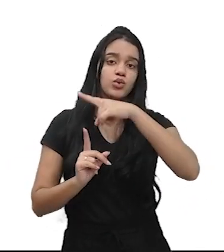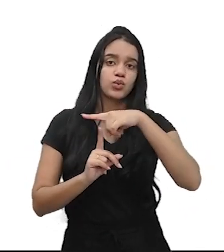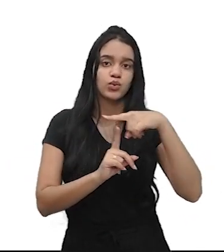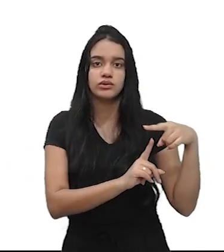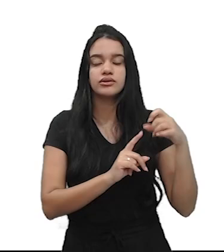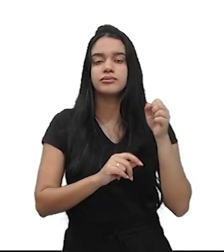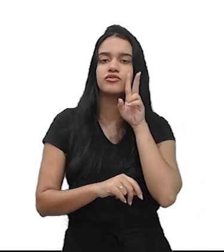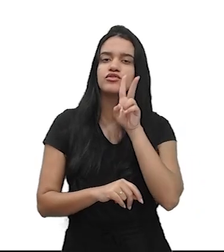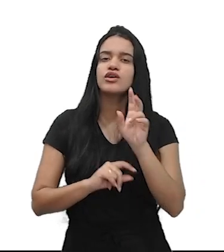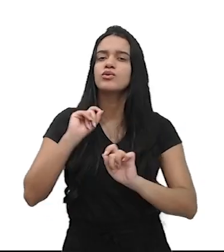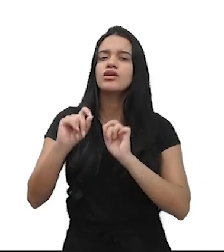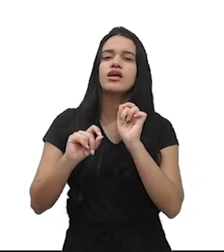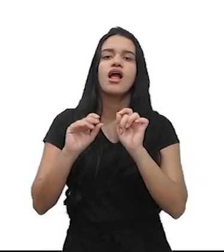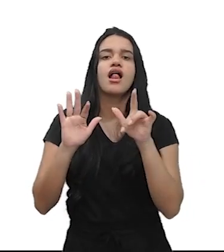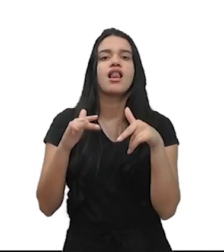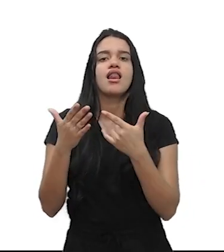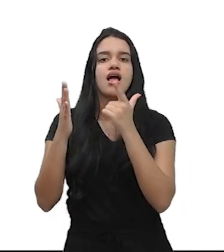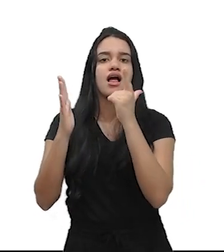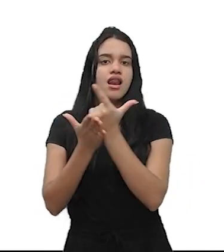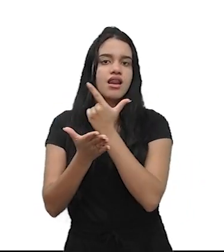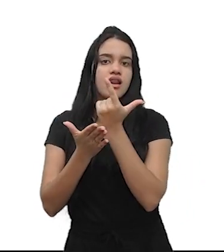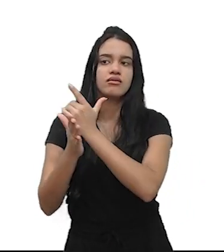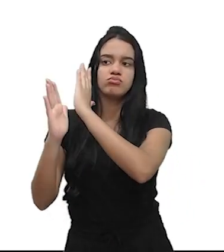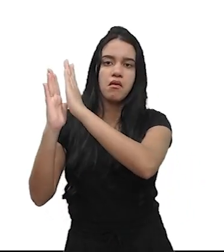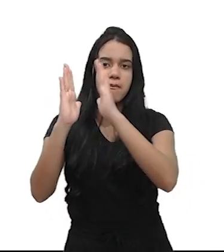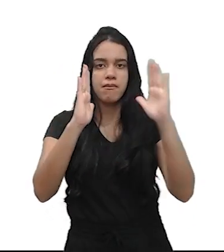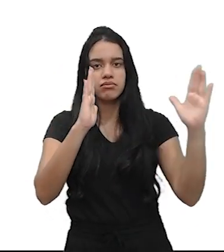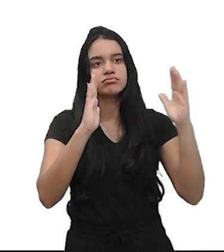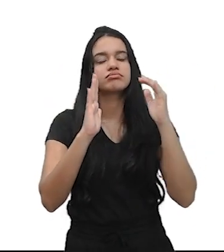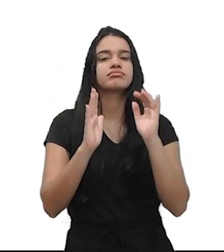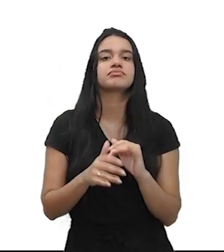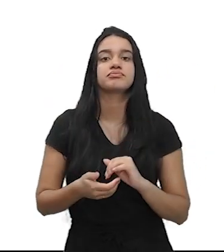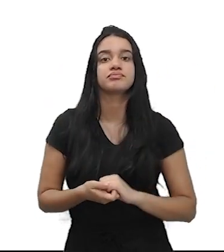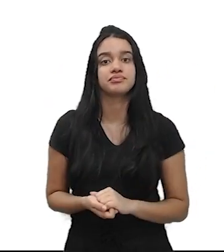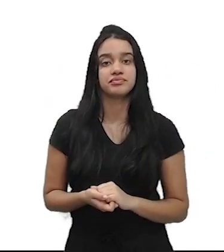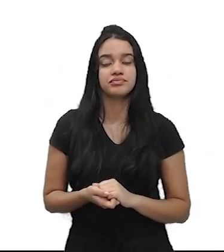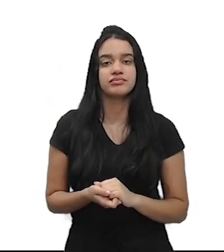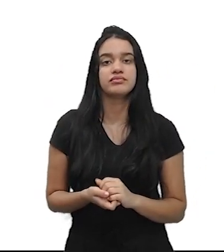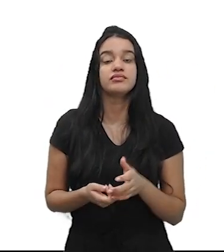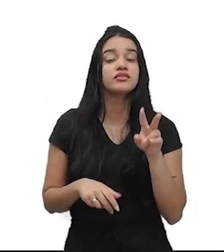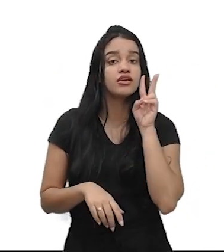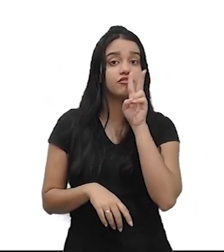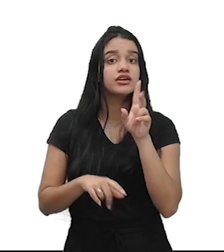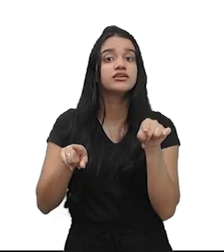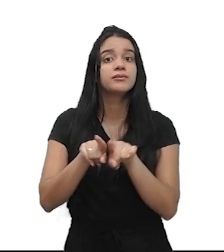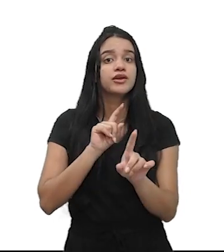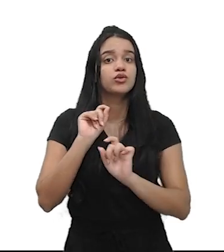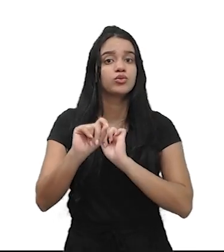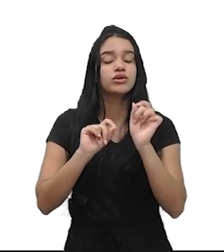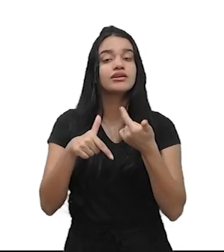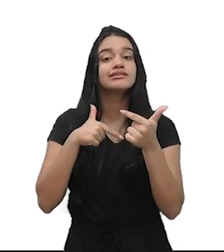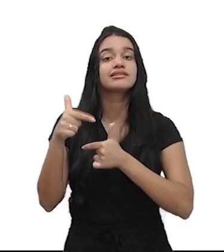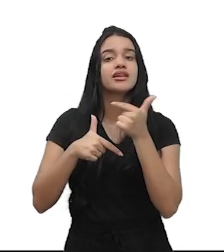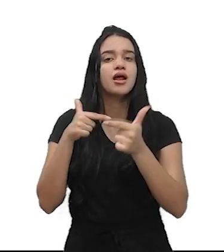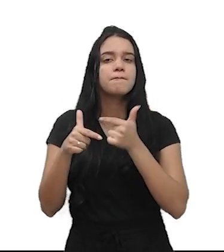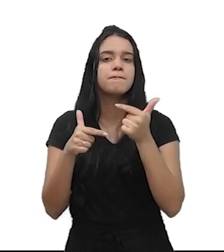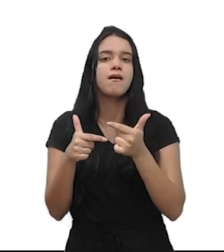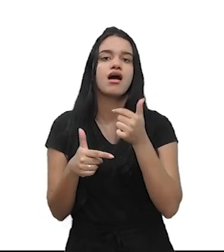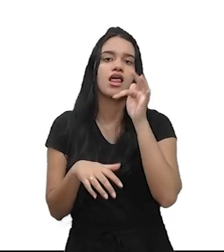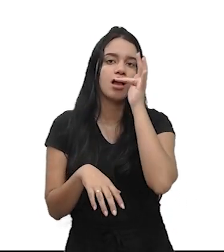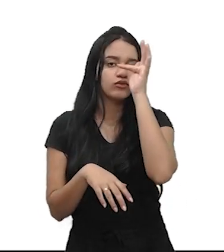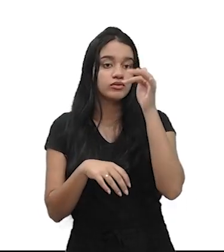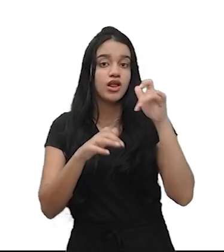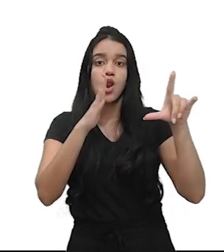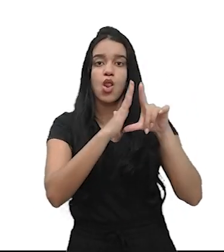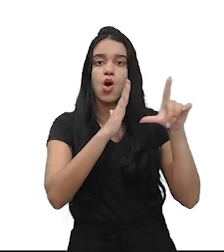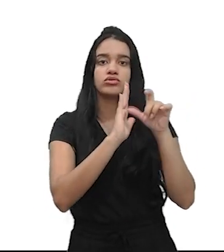gente vê que livraria, o grau é considerado como médio, tá certo? A gente vê também que quem trabalha em floricultura, o grau é